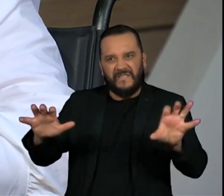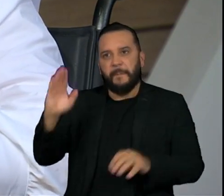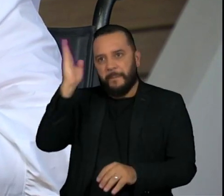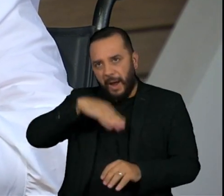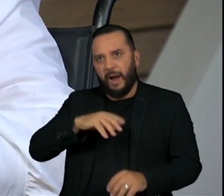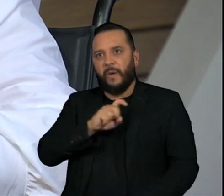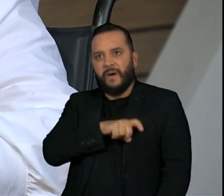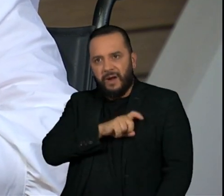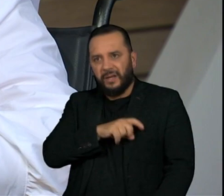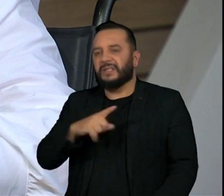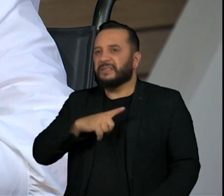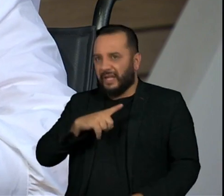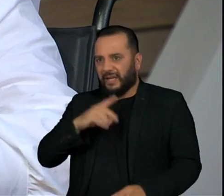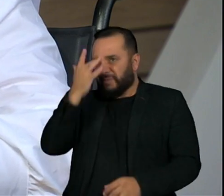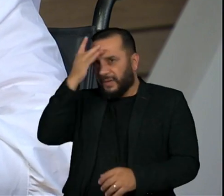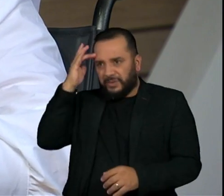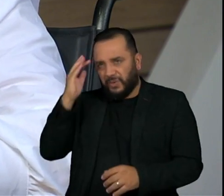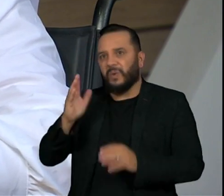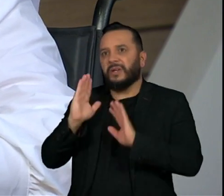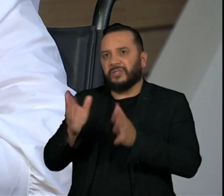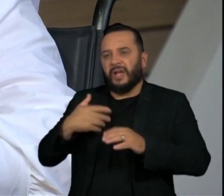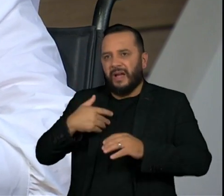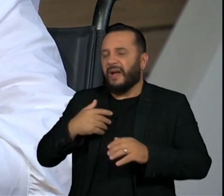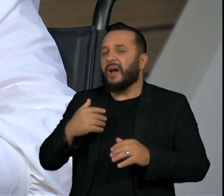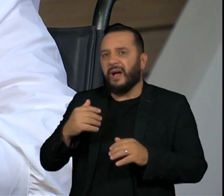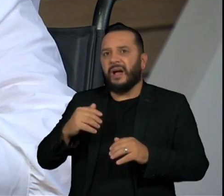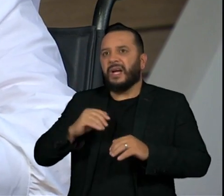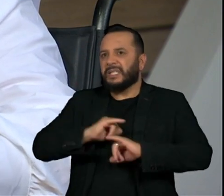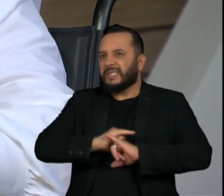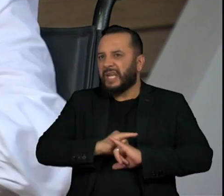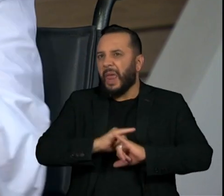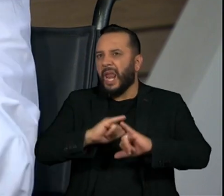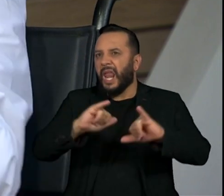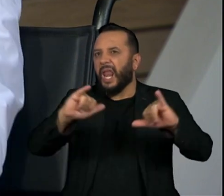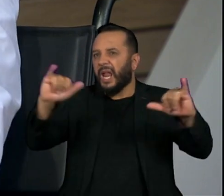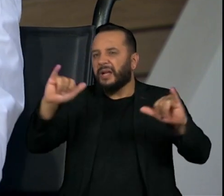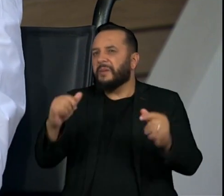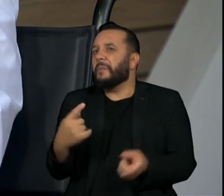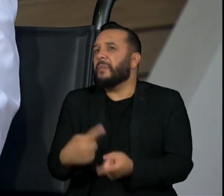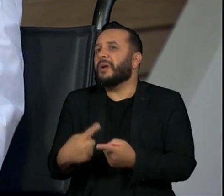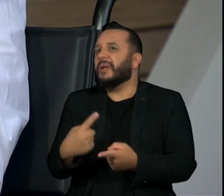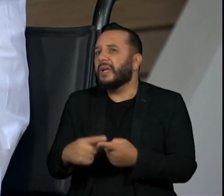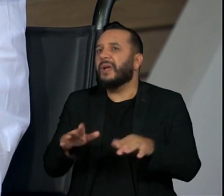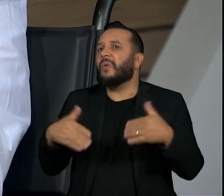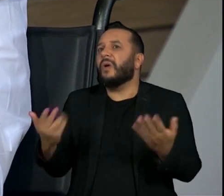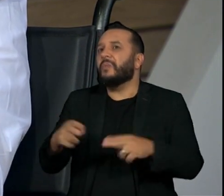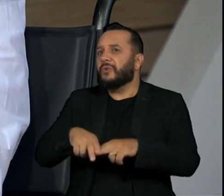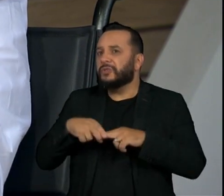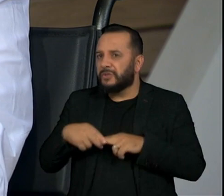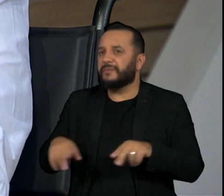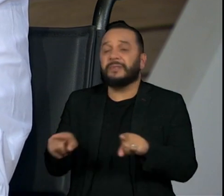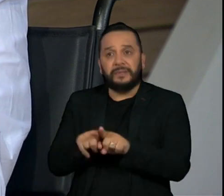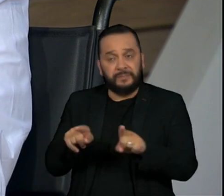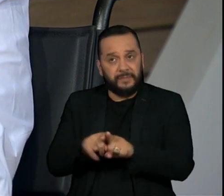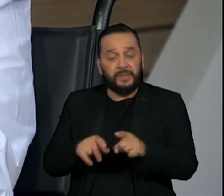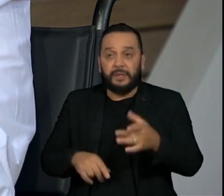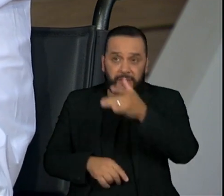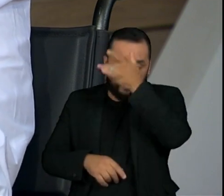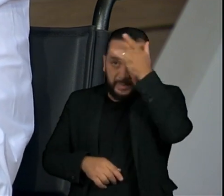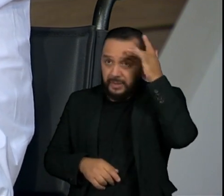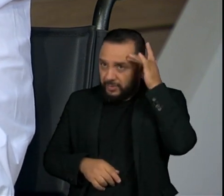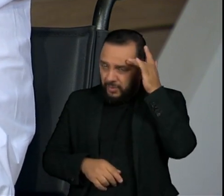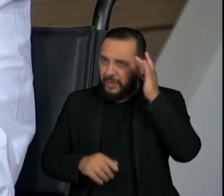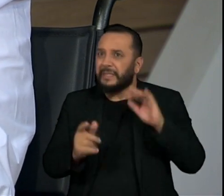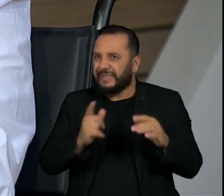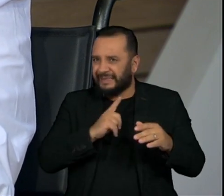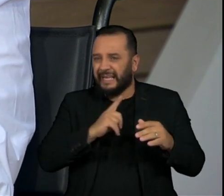essa informação, para quem ele vai disseminar e para quem essas pessoas que são mais influentes, que têm muitos seguidores,